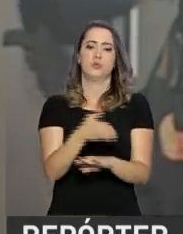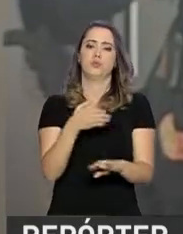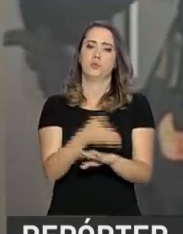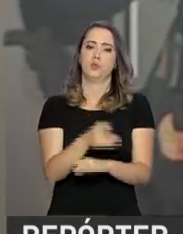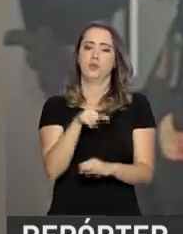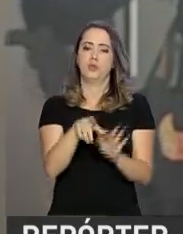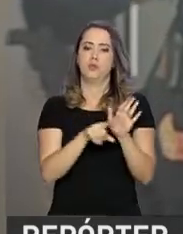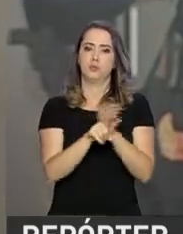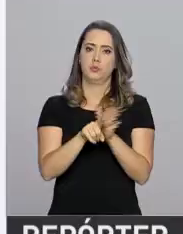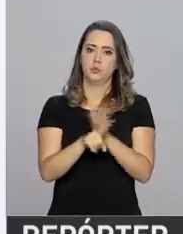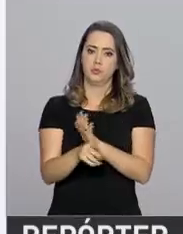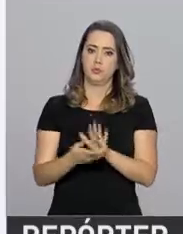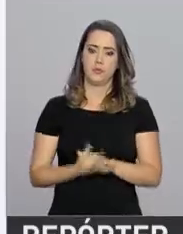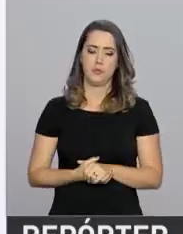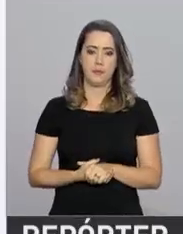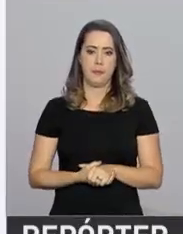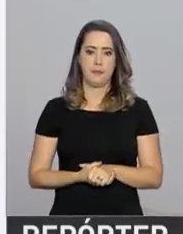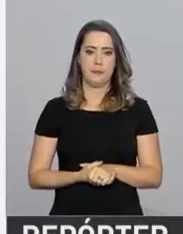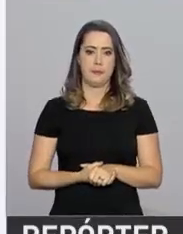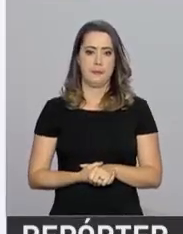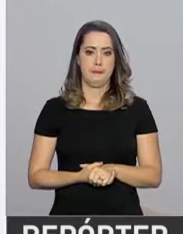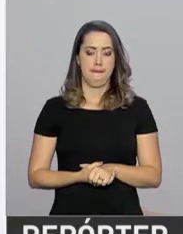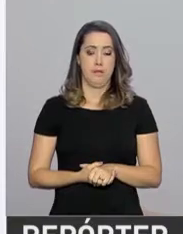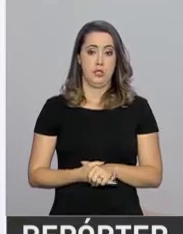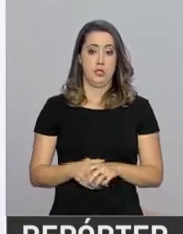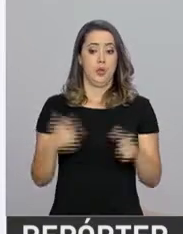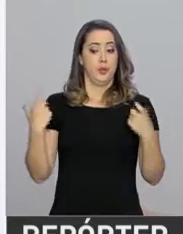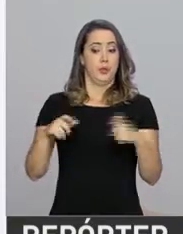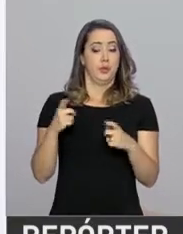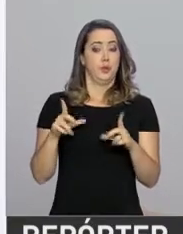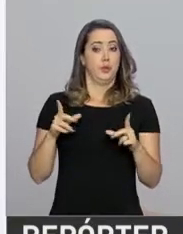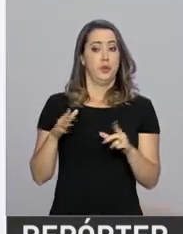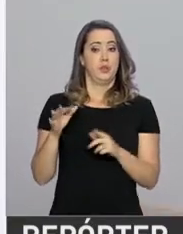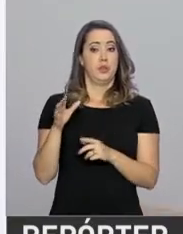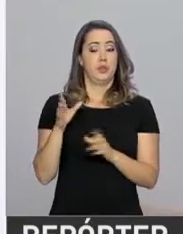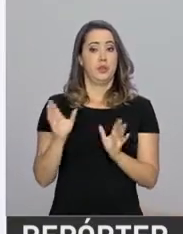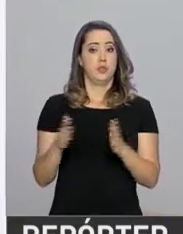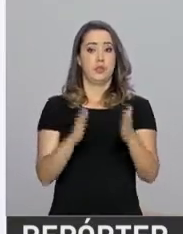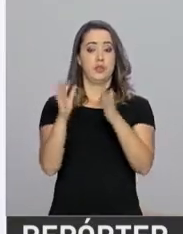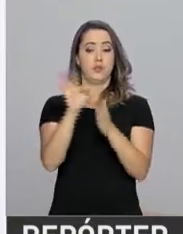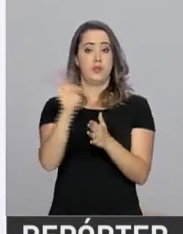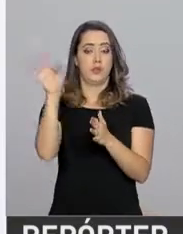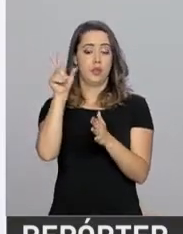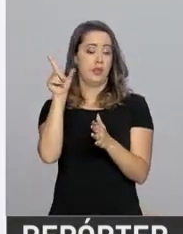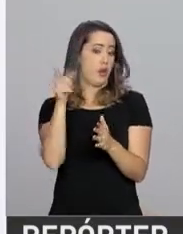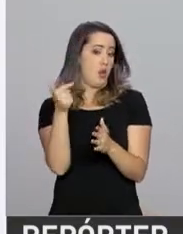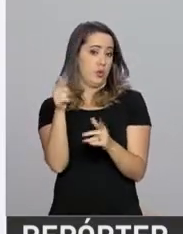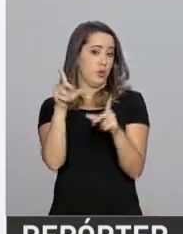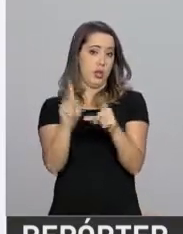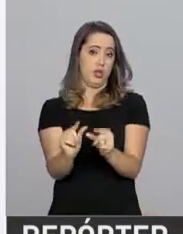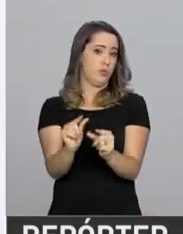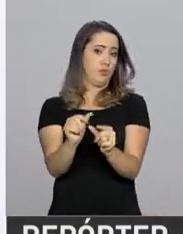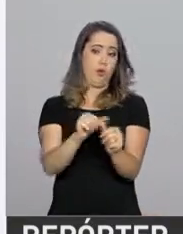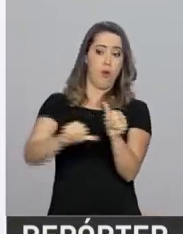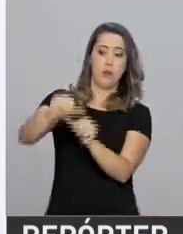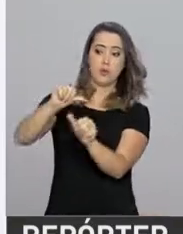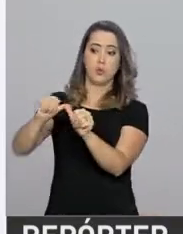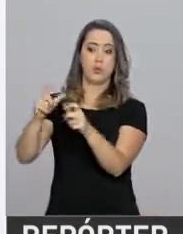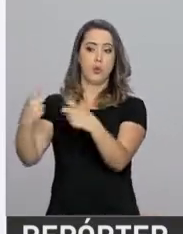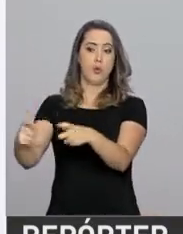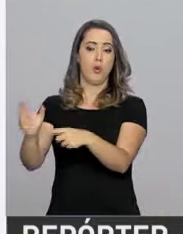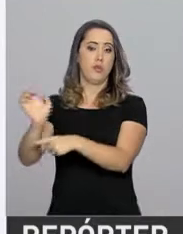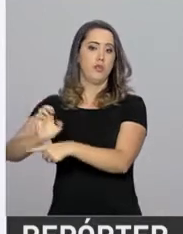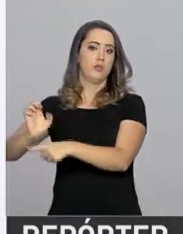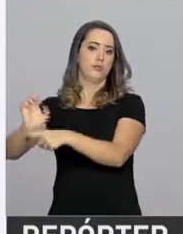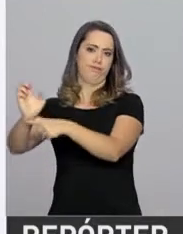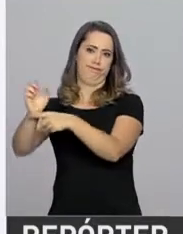do levantamento. Os pontos críticos que têm diminuído nas rodovias federais, na verdade, eles não estão acabando. Eles estão, na verdade, migrando. E principalmente para